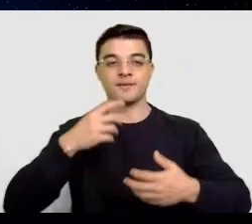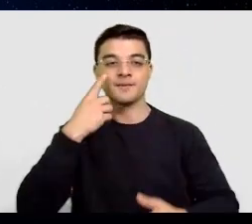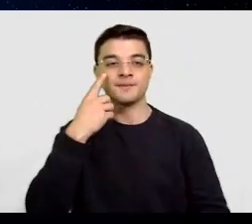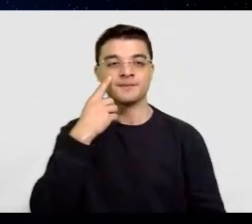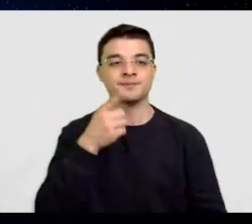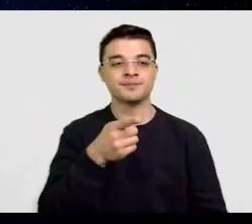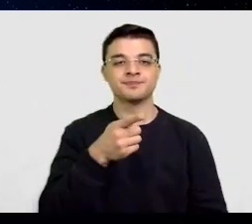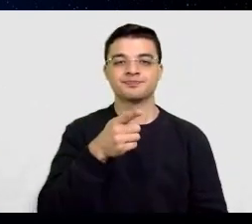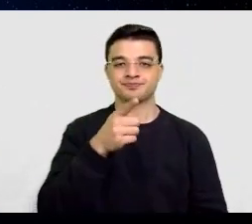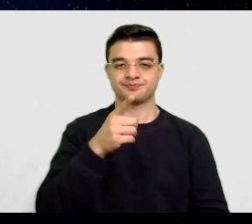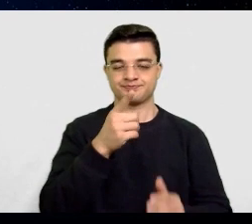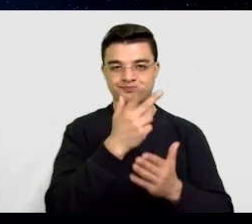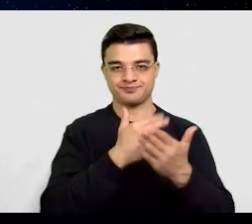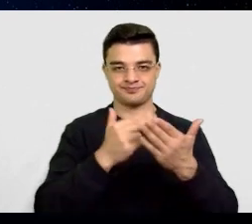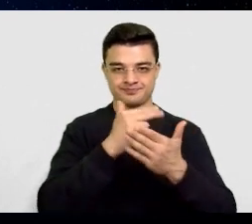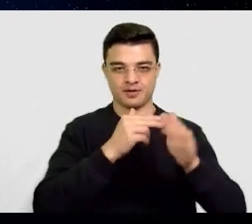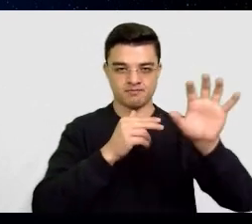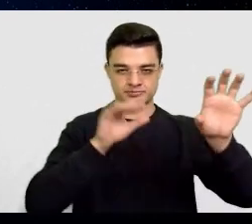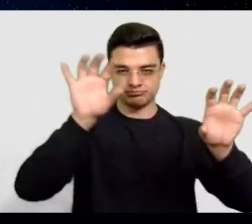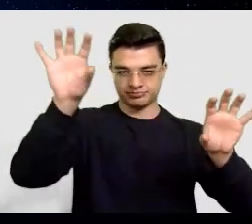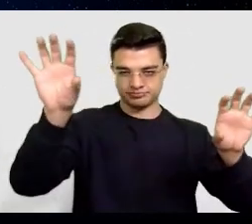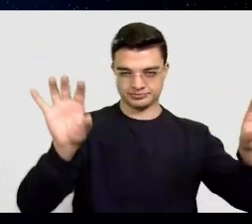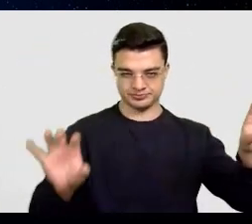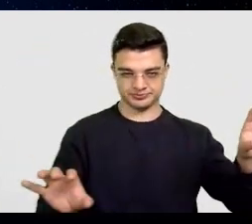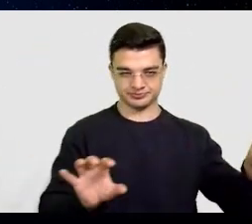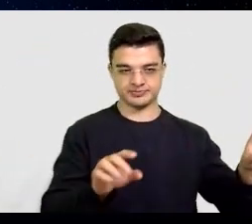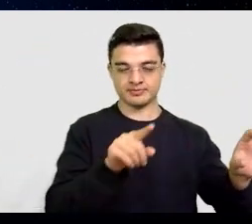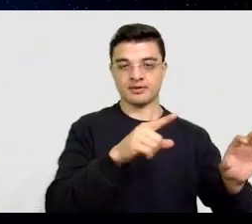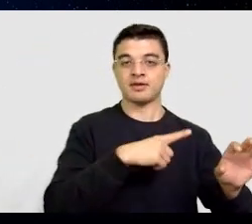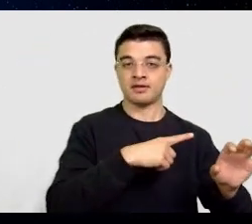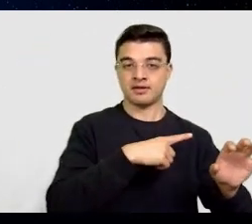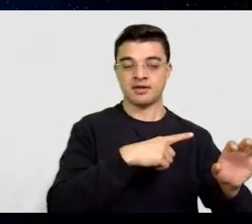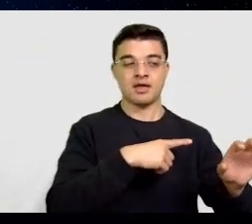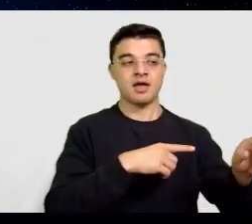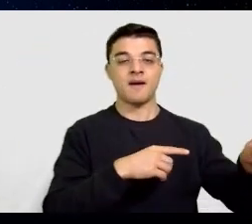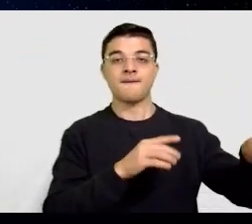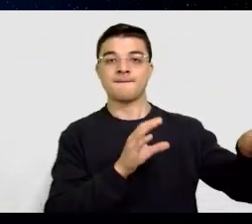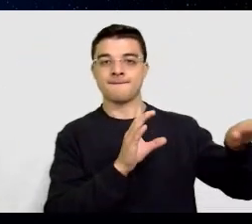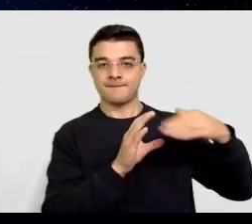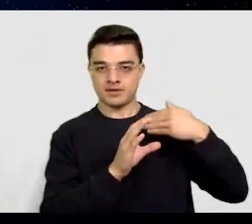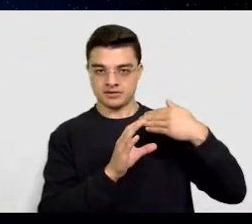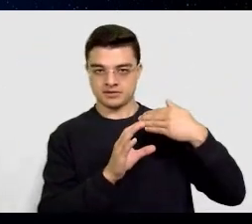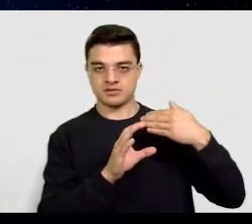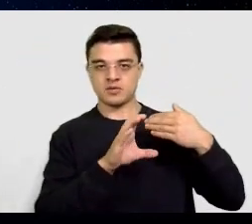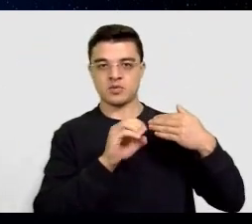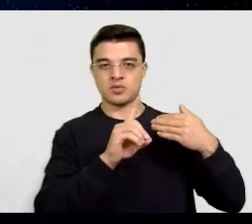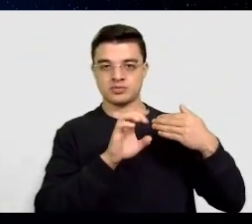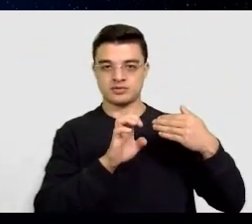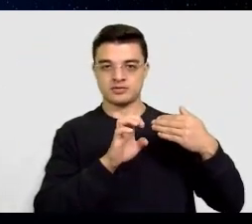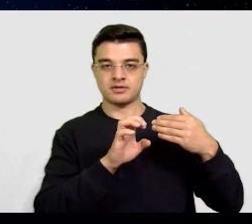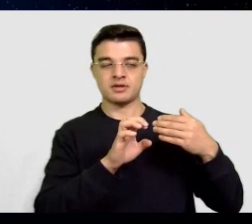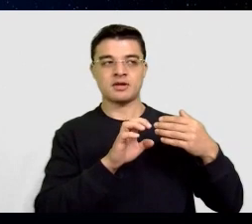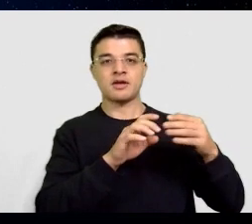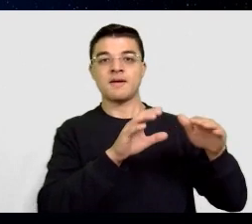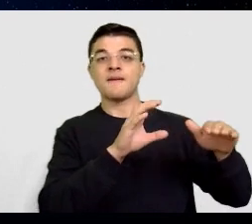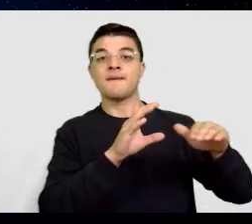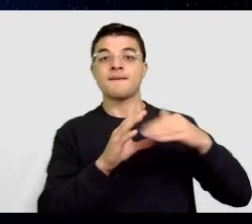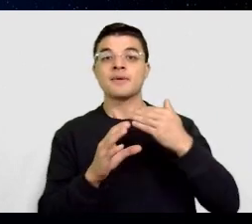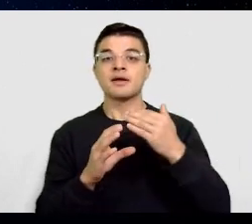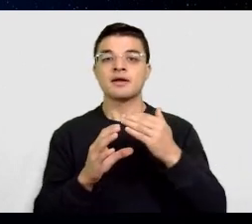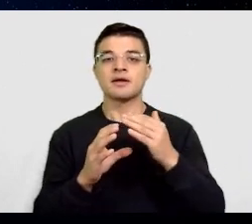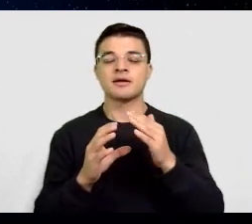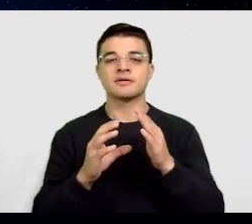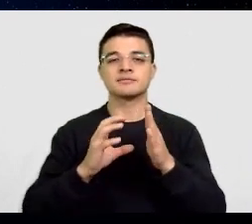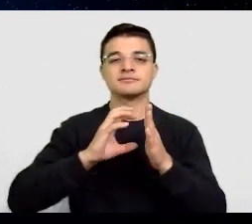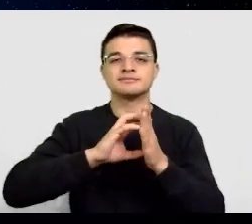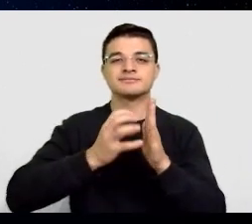Basicamente, a gente vai ter a aplicação, que vai receber o código, o BR Code, vai enviar para o nosso servidor, né, o servidor da instituição financeira,